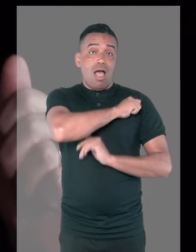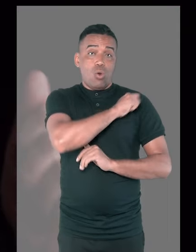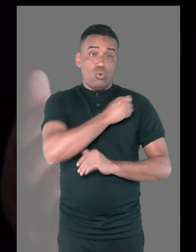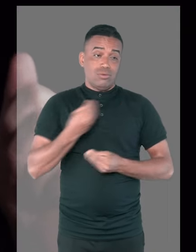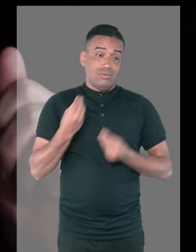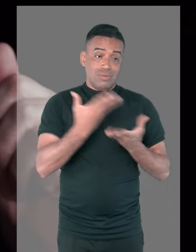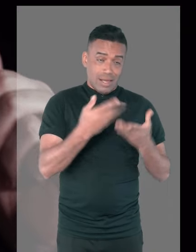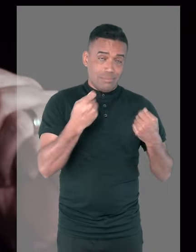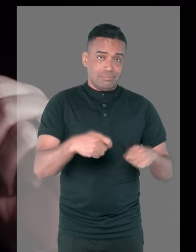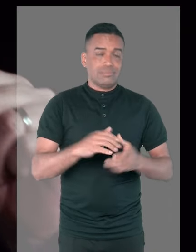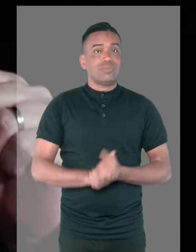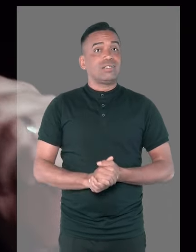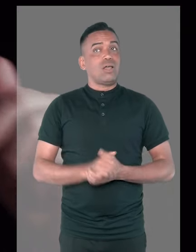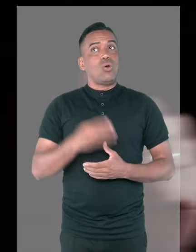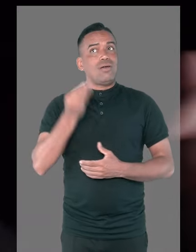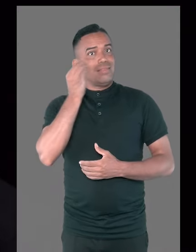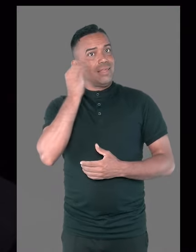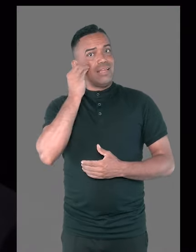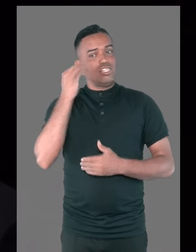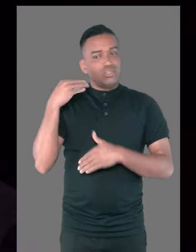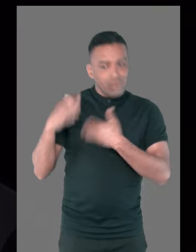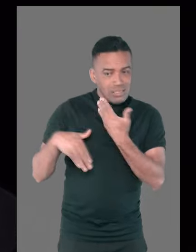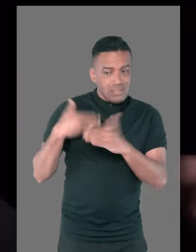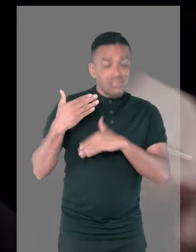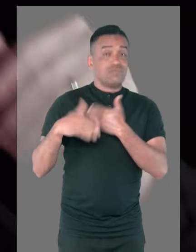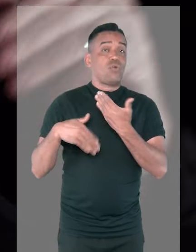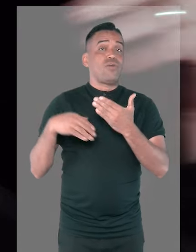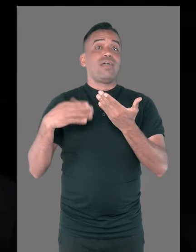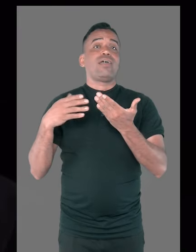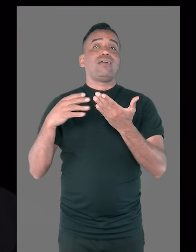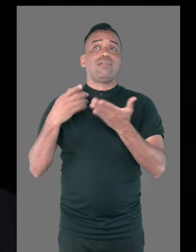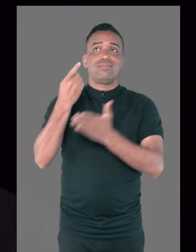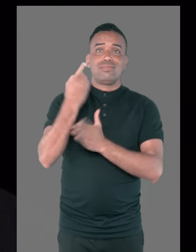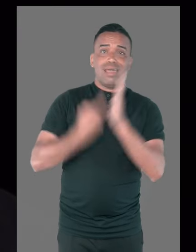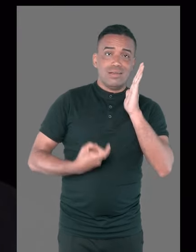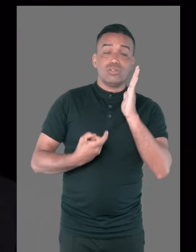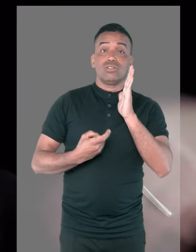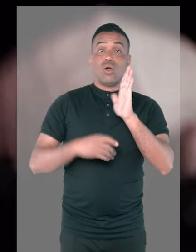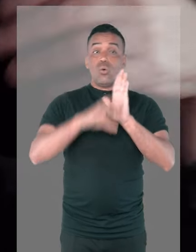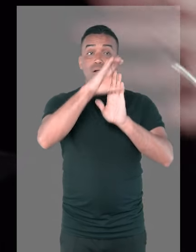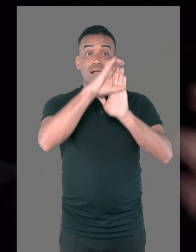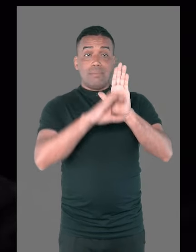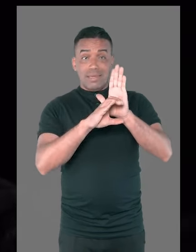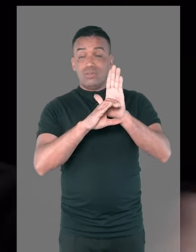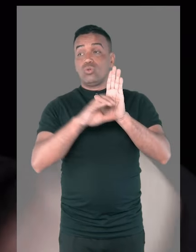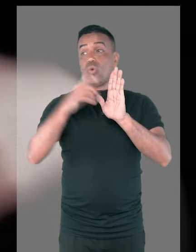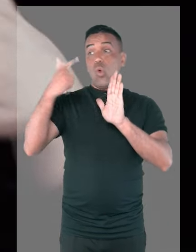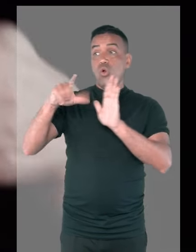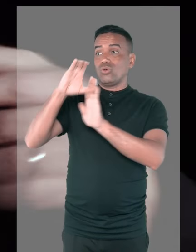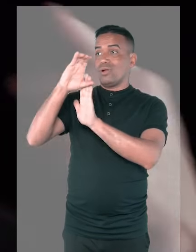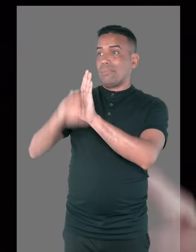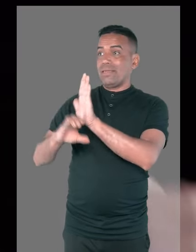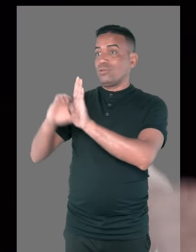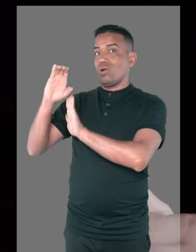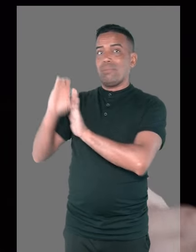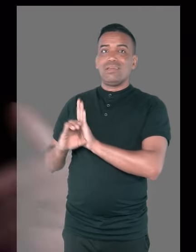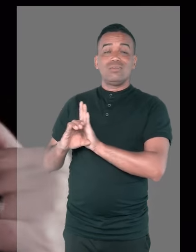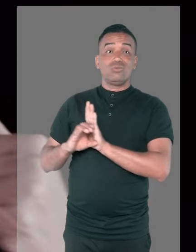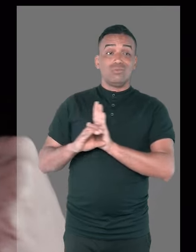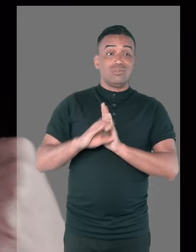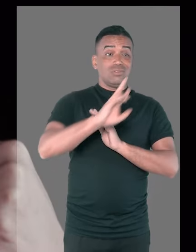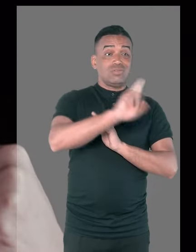estão envolvidos na tentativa de desenvolver aquele texto. Então, eles entregam um capítulo, depois eles entregam outro capítulo e outro, e nunca o